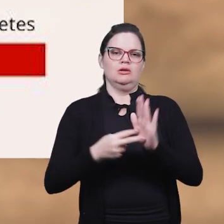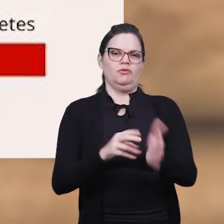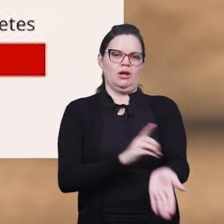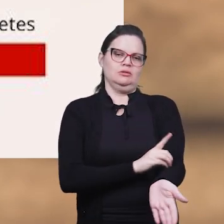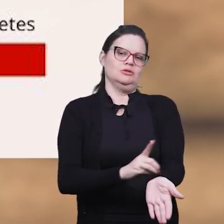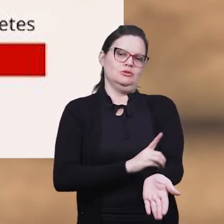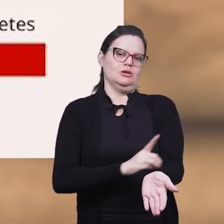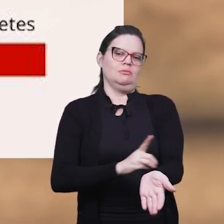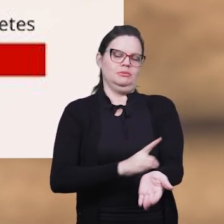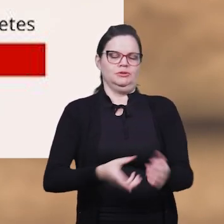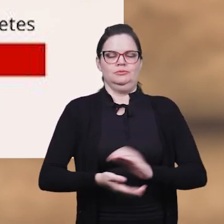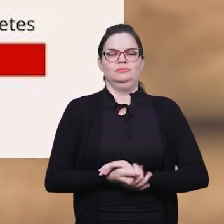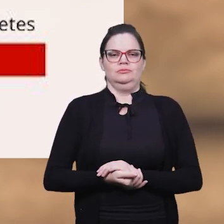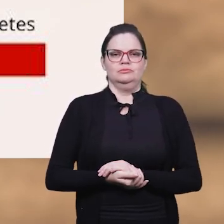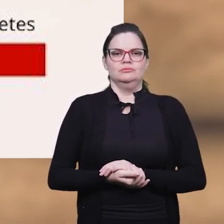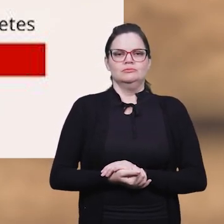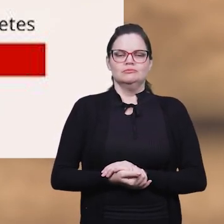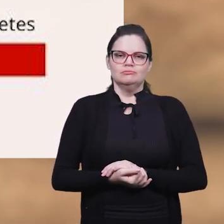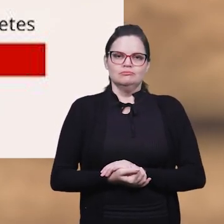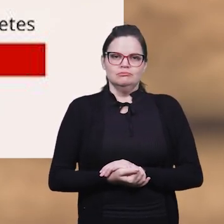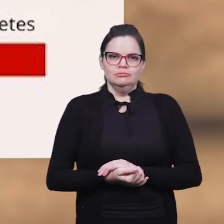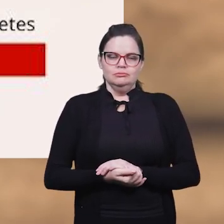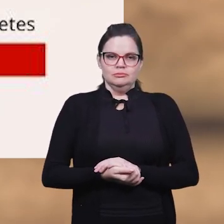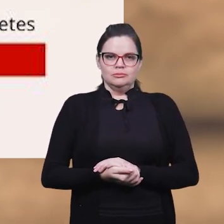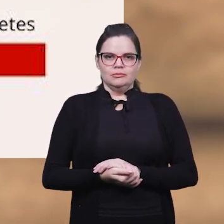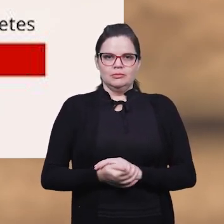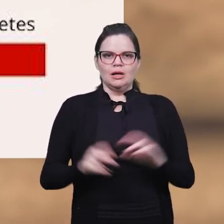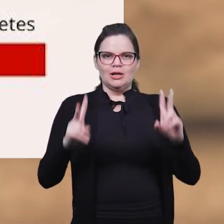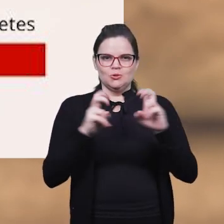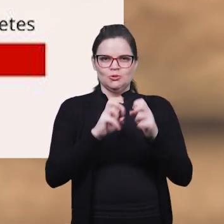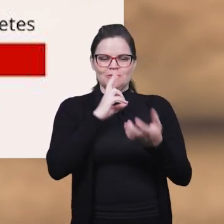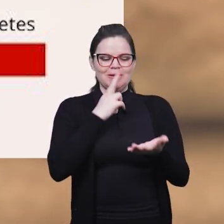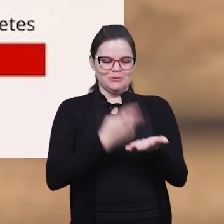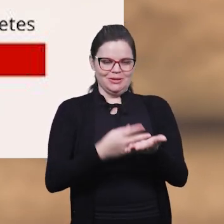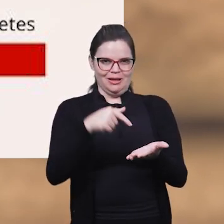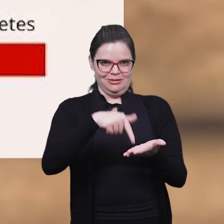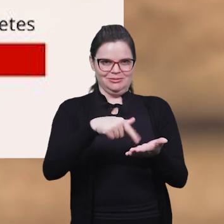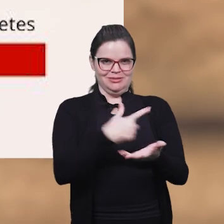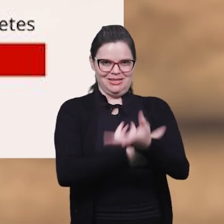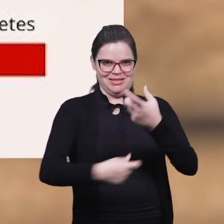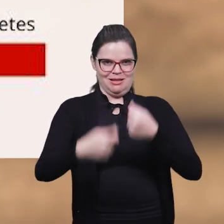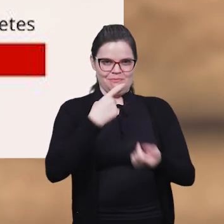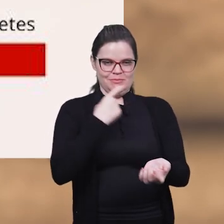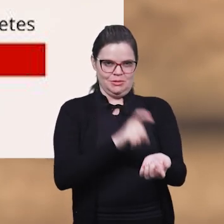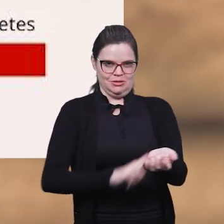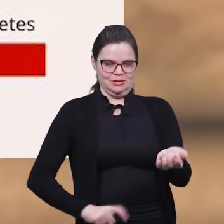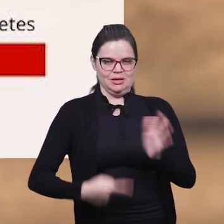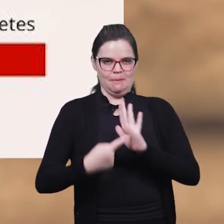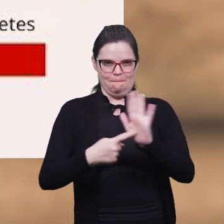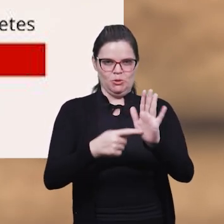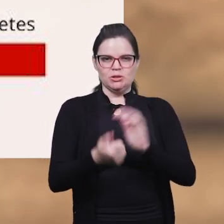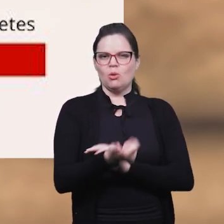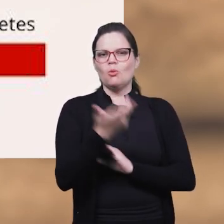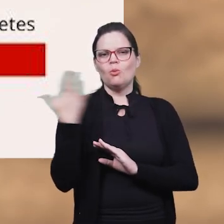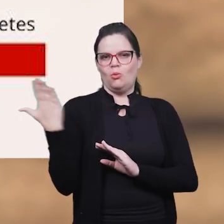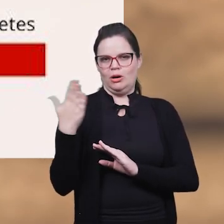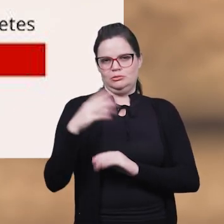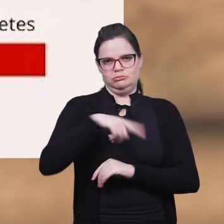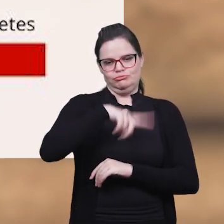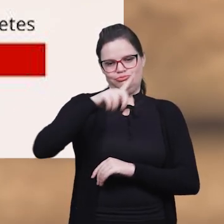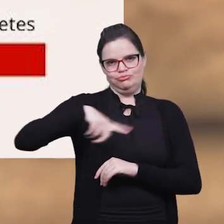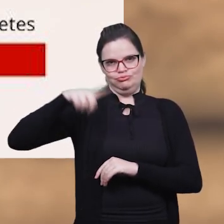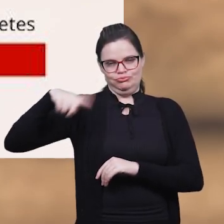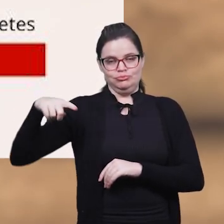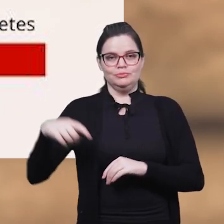é considerado diabético. Além dos valores disso, os valores de glicemia de jejum, abaixo